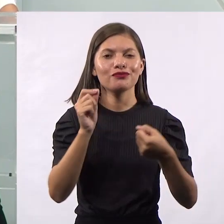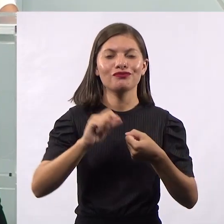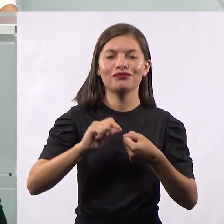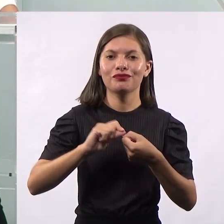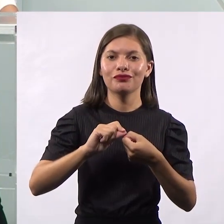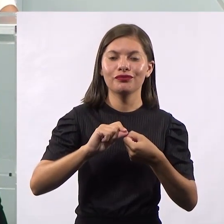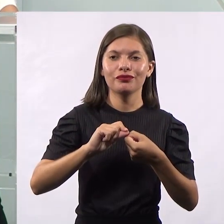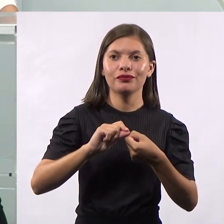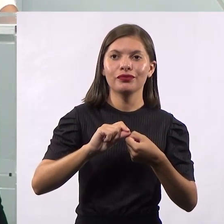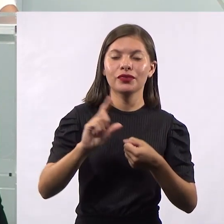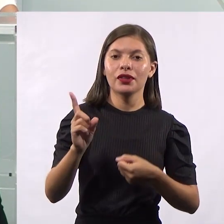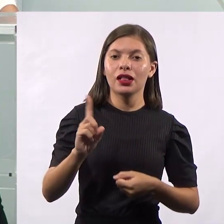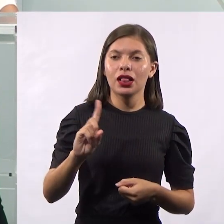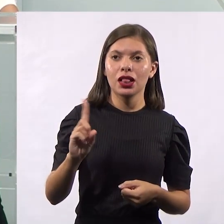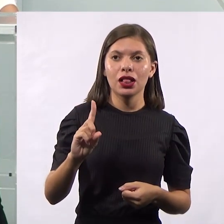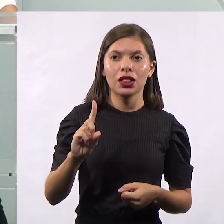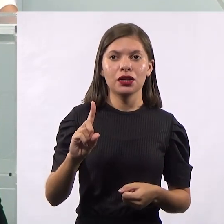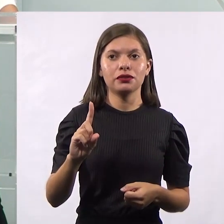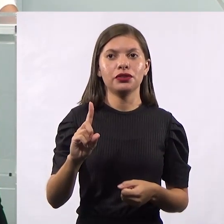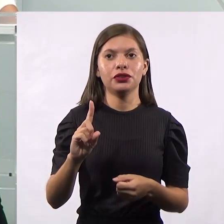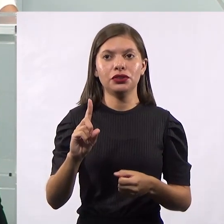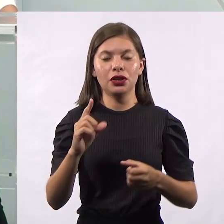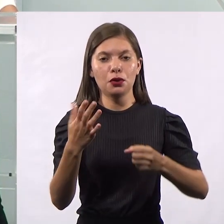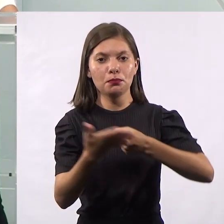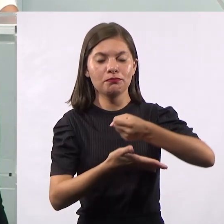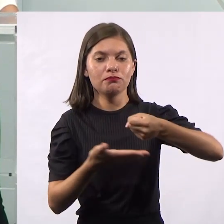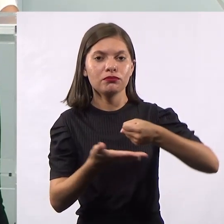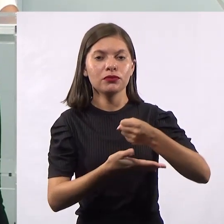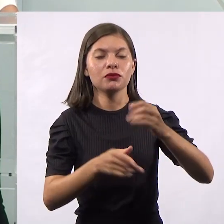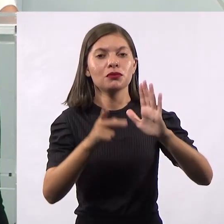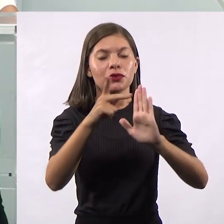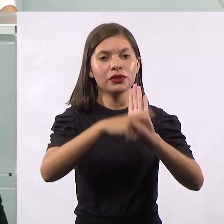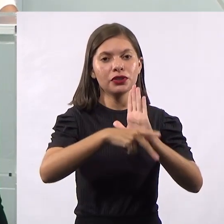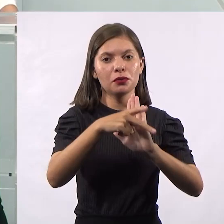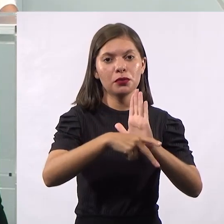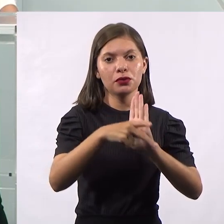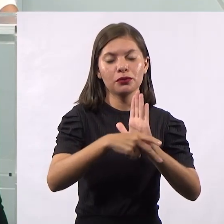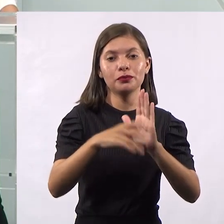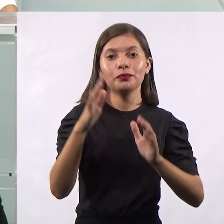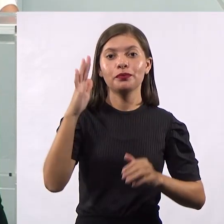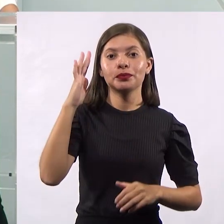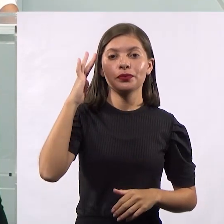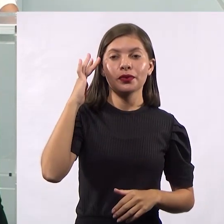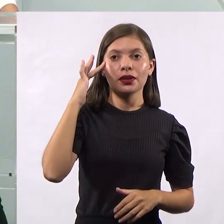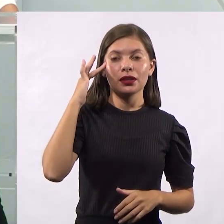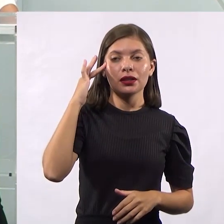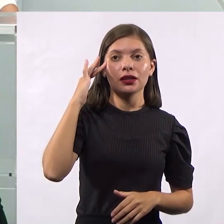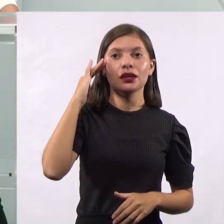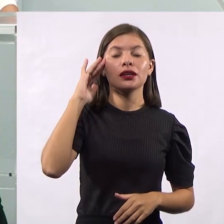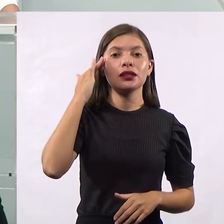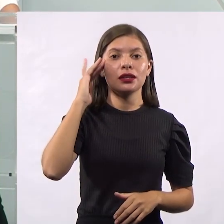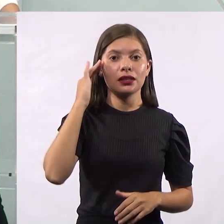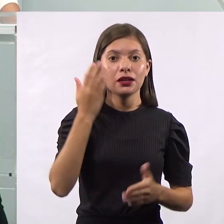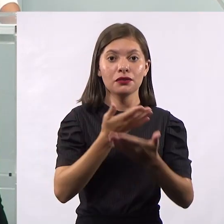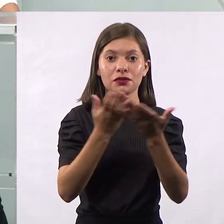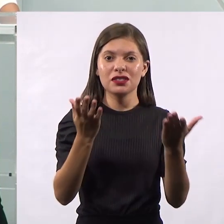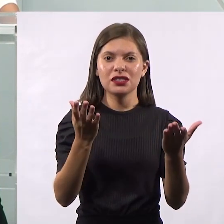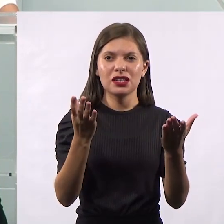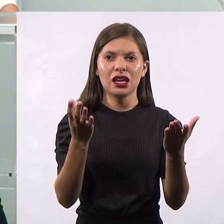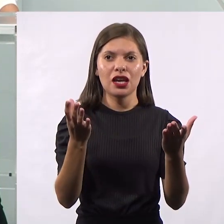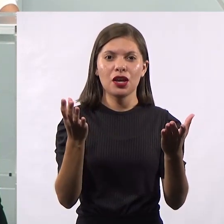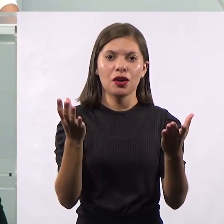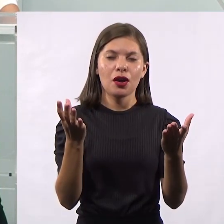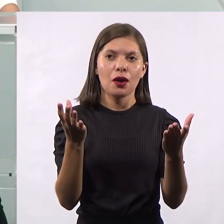agir conforme o princípio do planejamento, tem um entendimento que você não planejar uma licitação é